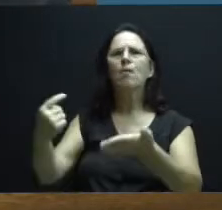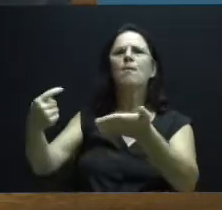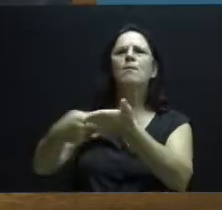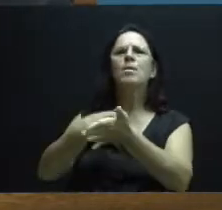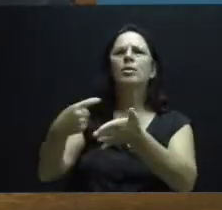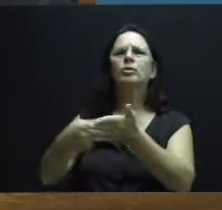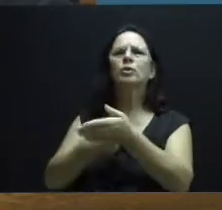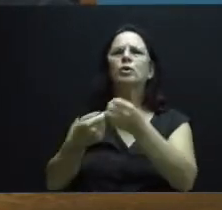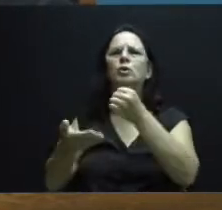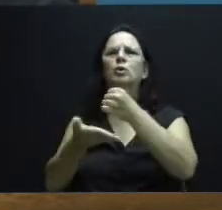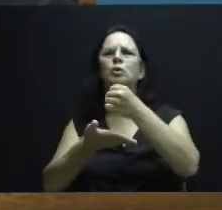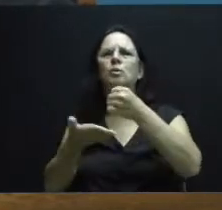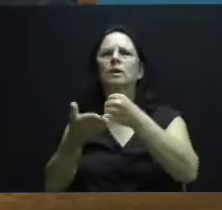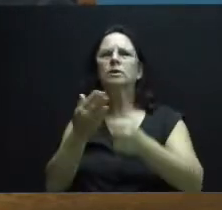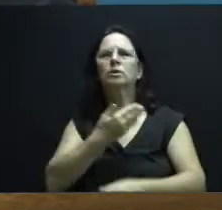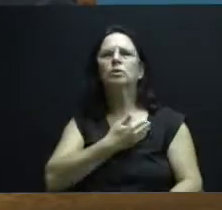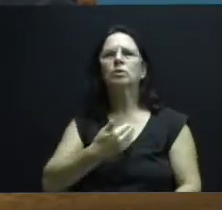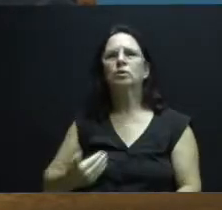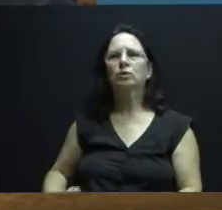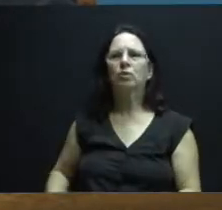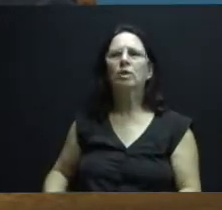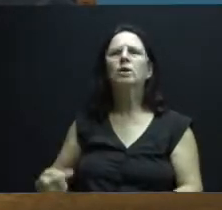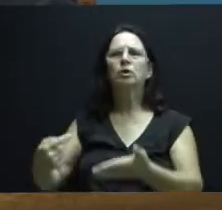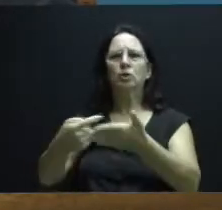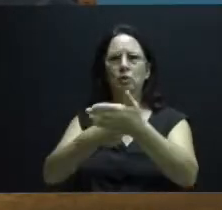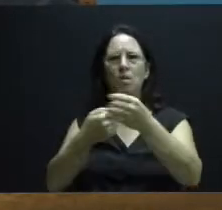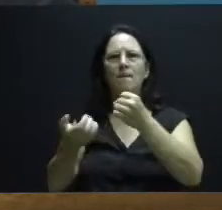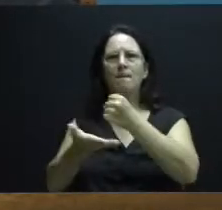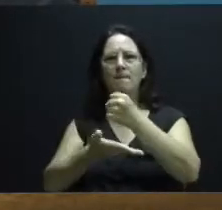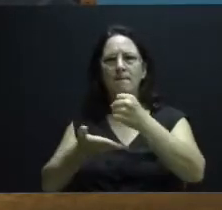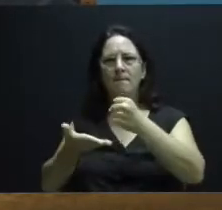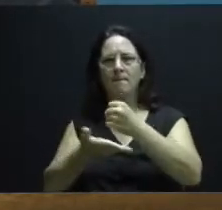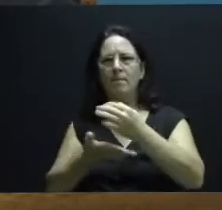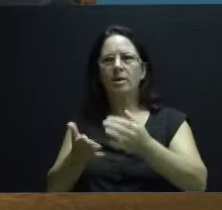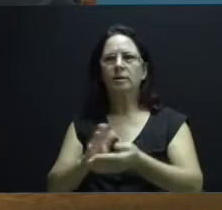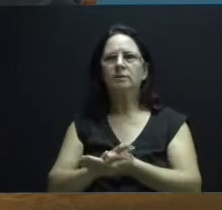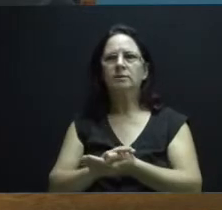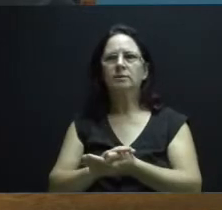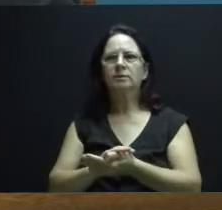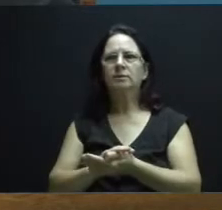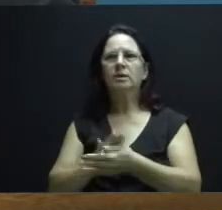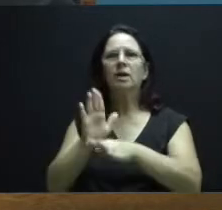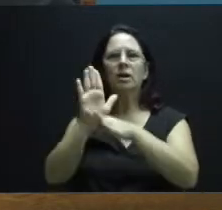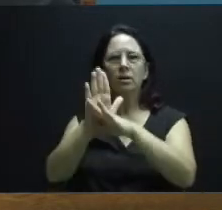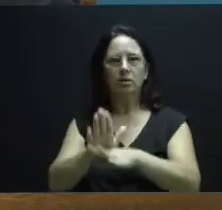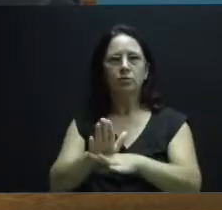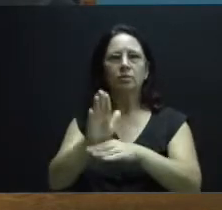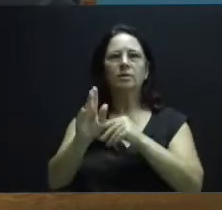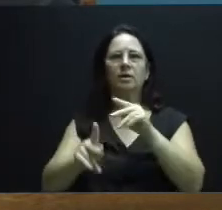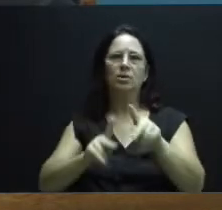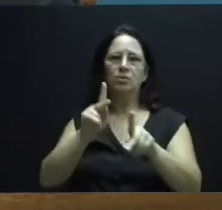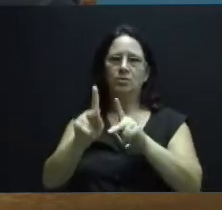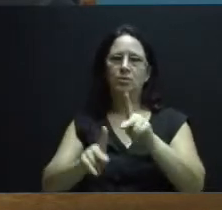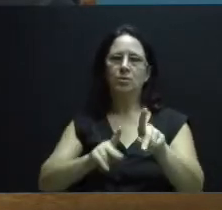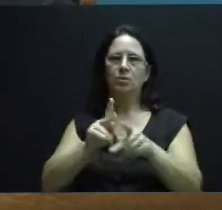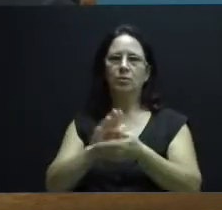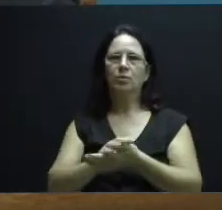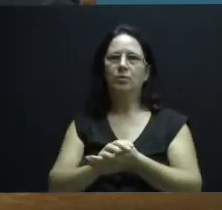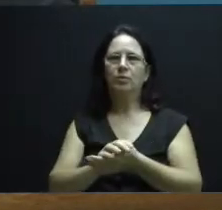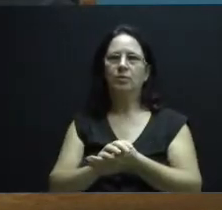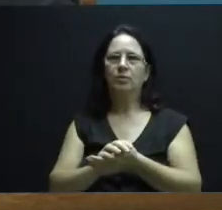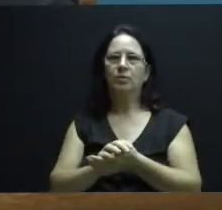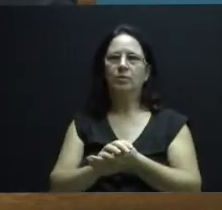base do governo aí eu respondi que sou base é a favor da população porque neste